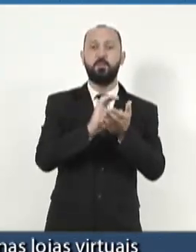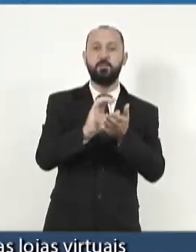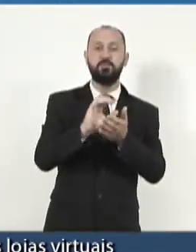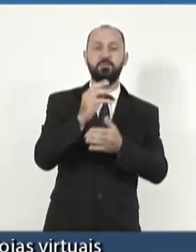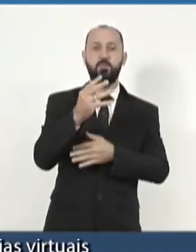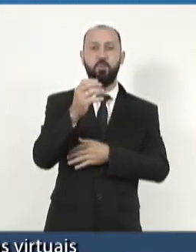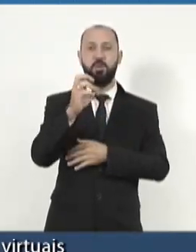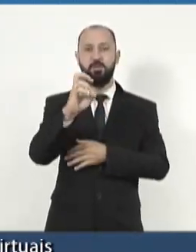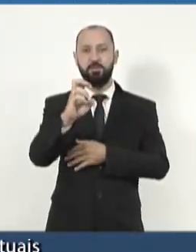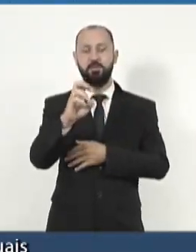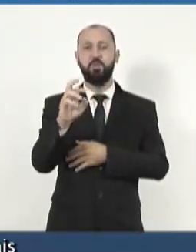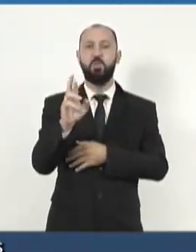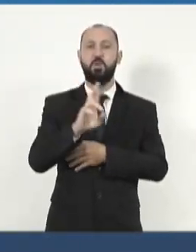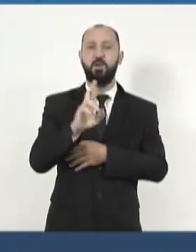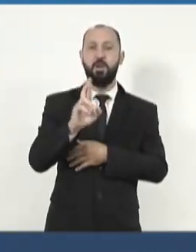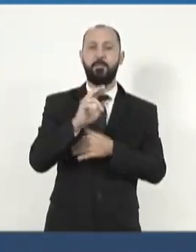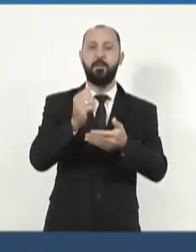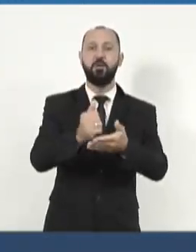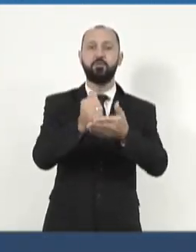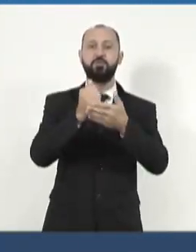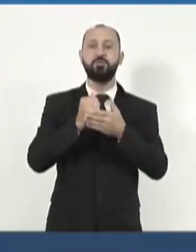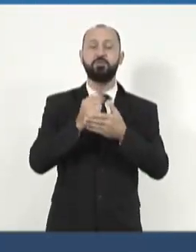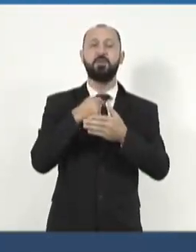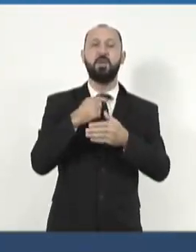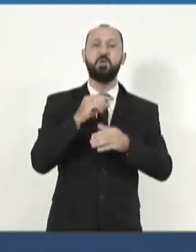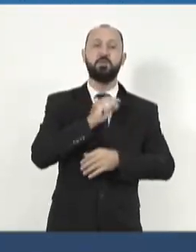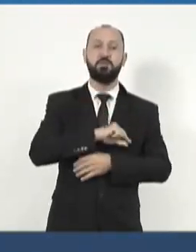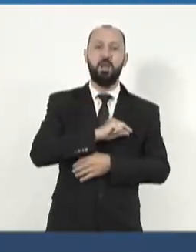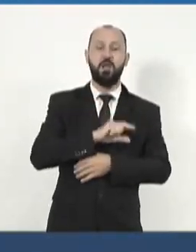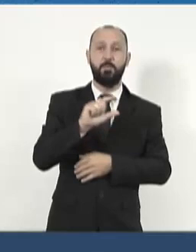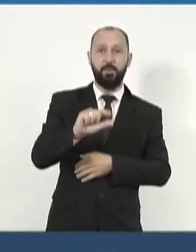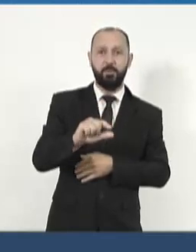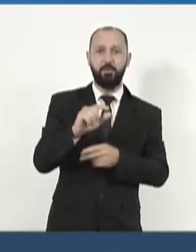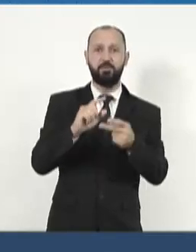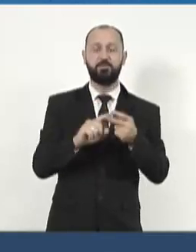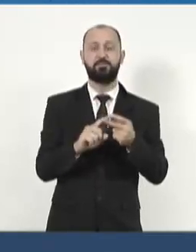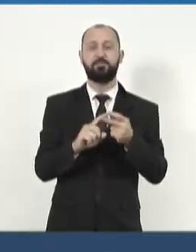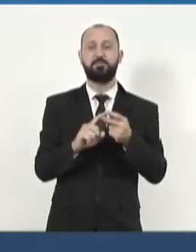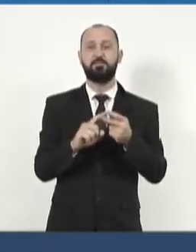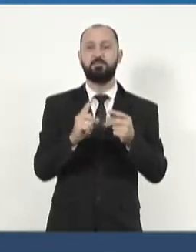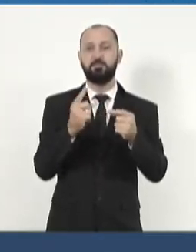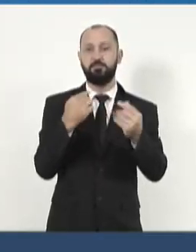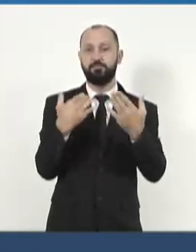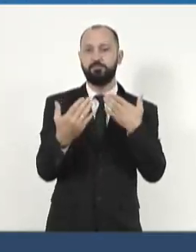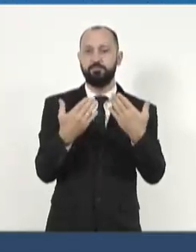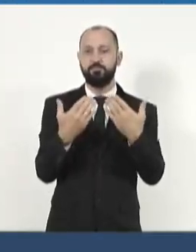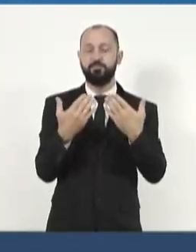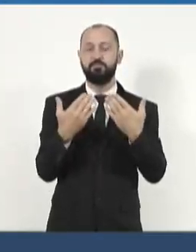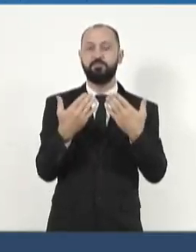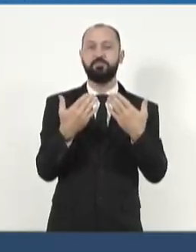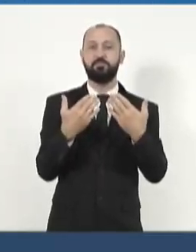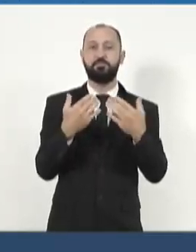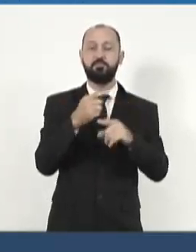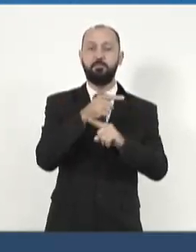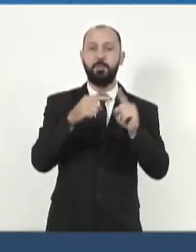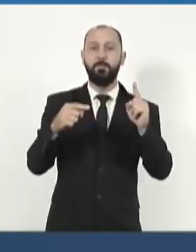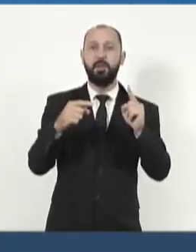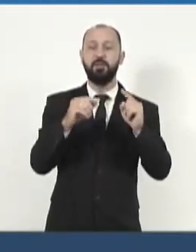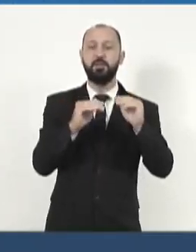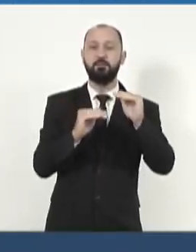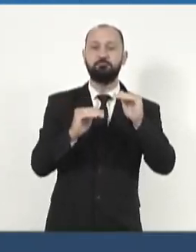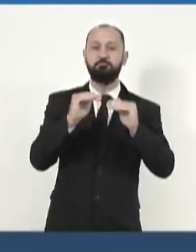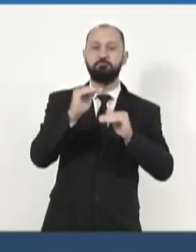a dívida que ela tem hoje acumulada, e nós discutimos 6